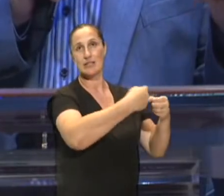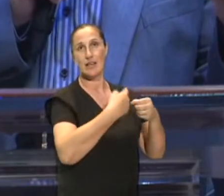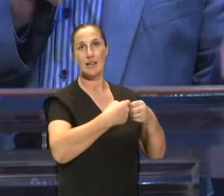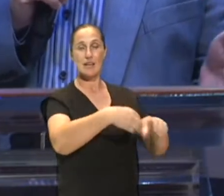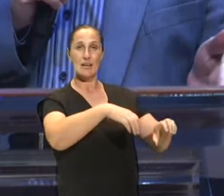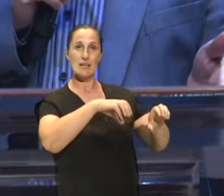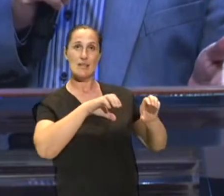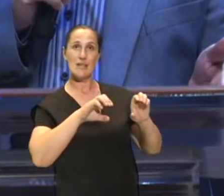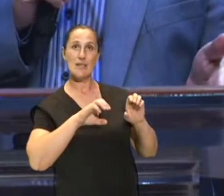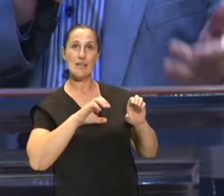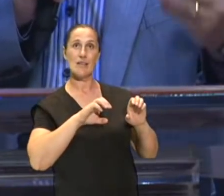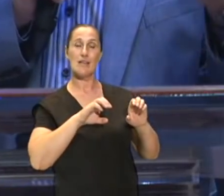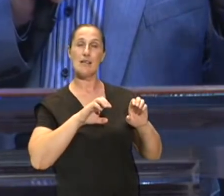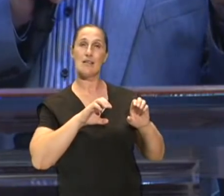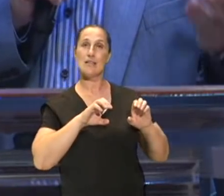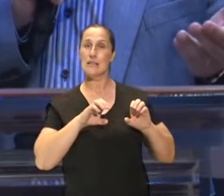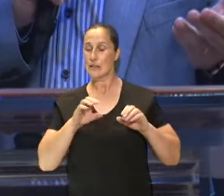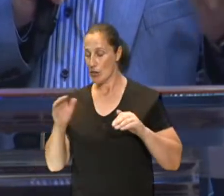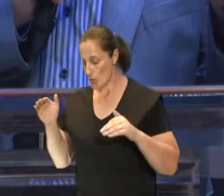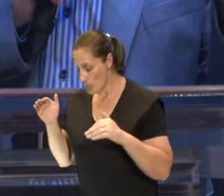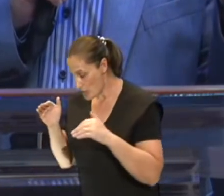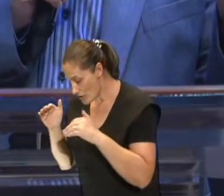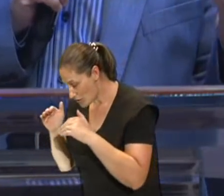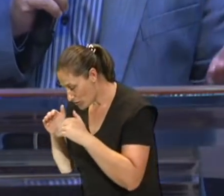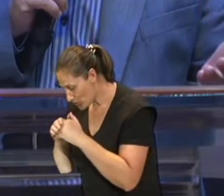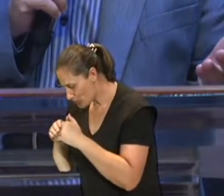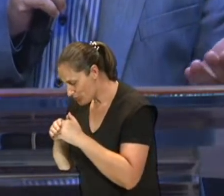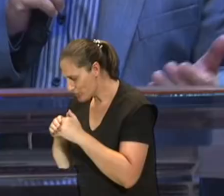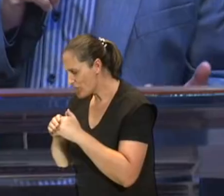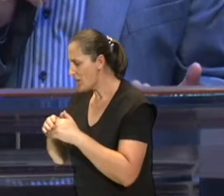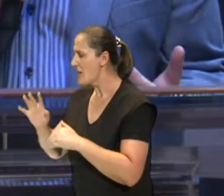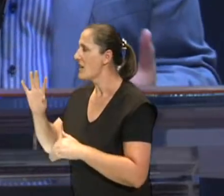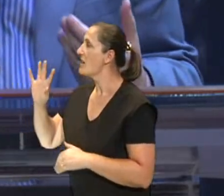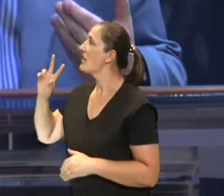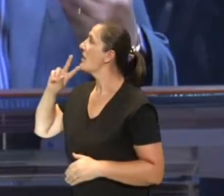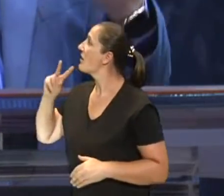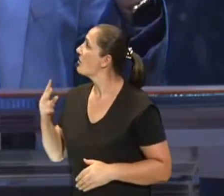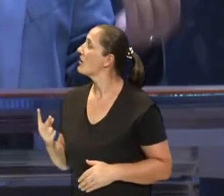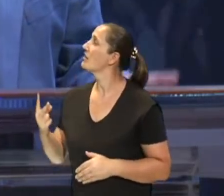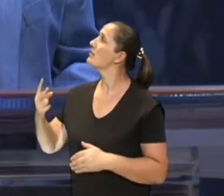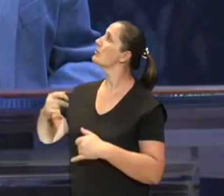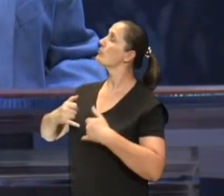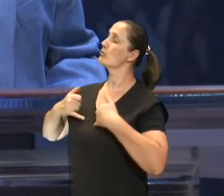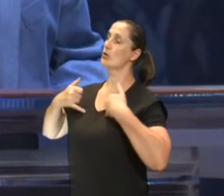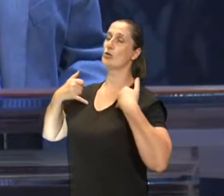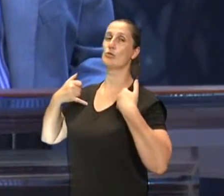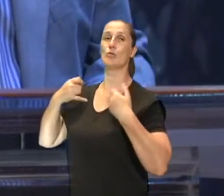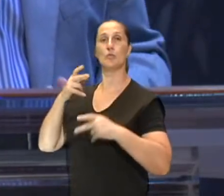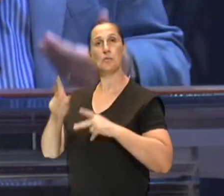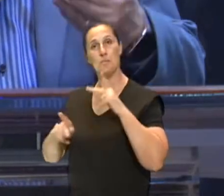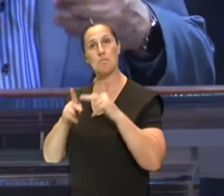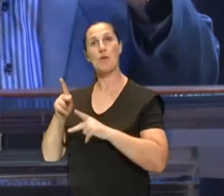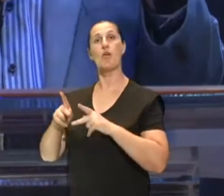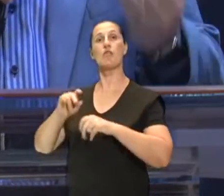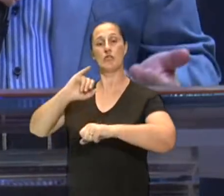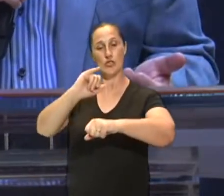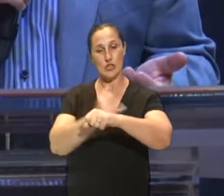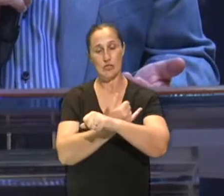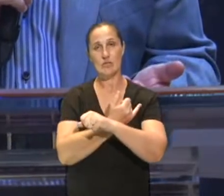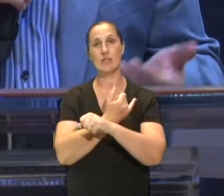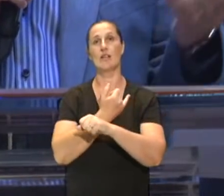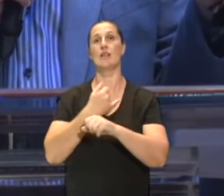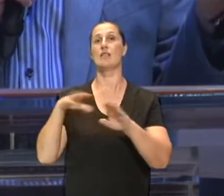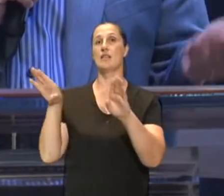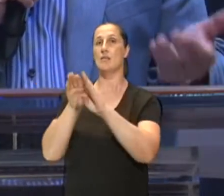Ezequias humilhou-se, reconhecendo o seu orgulho, como também o povo de Jerusalém. Por isso a ira